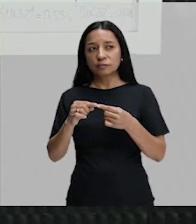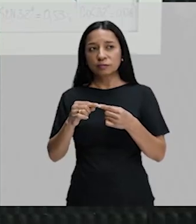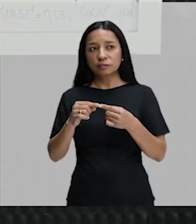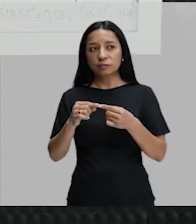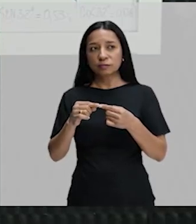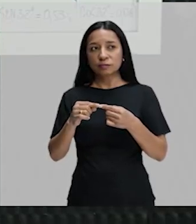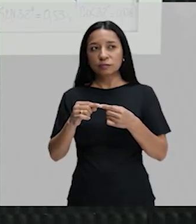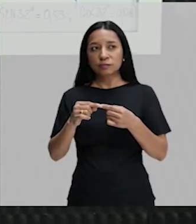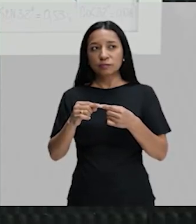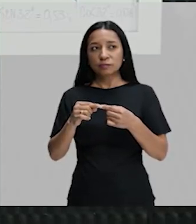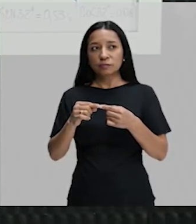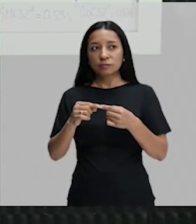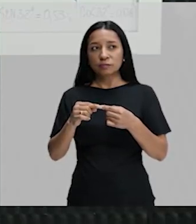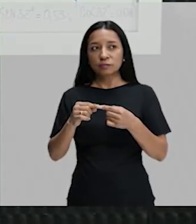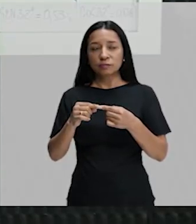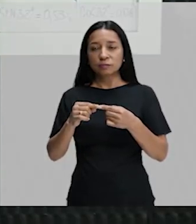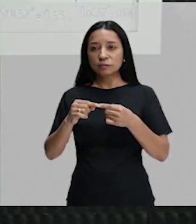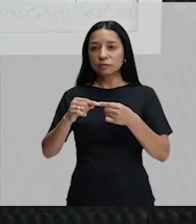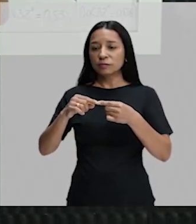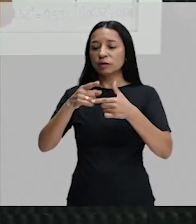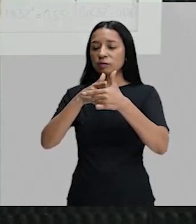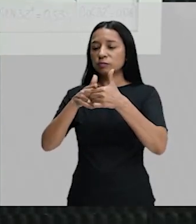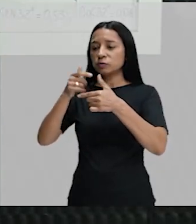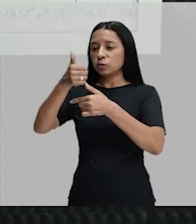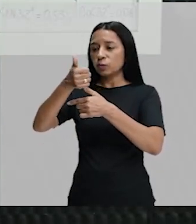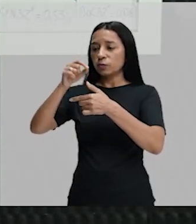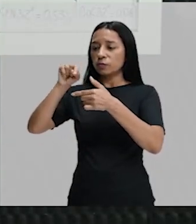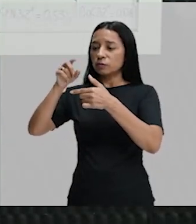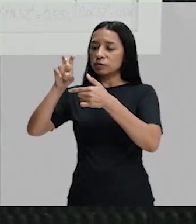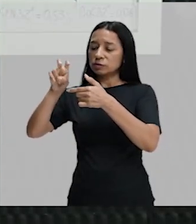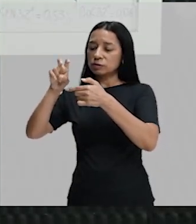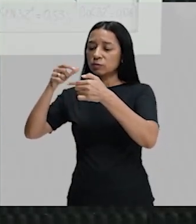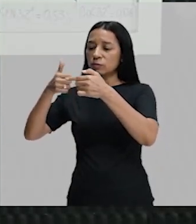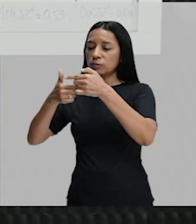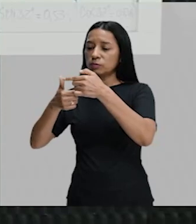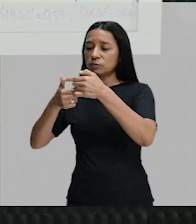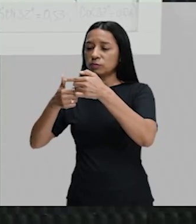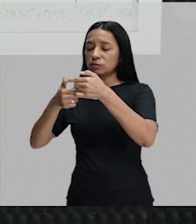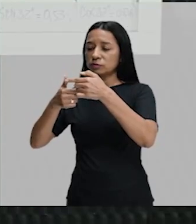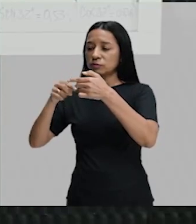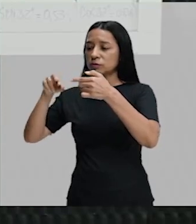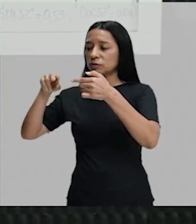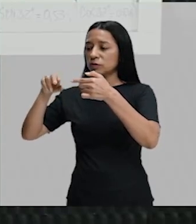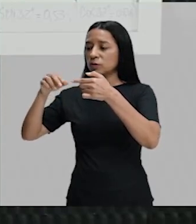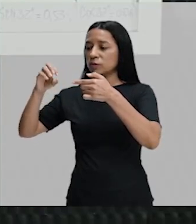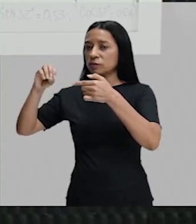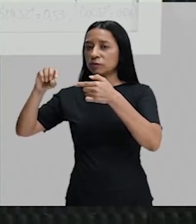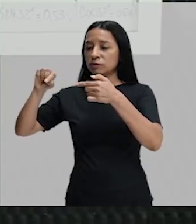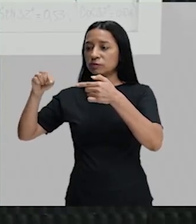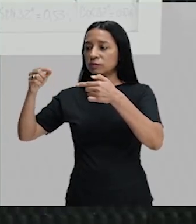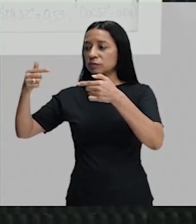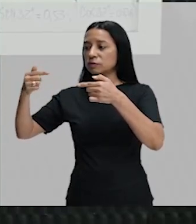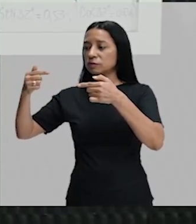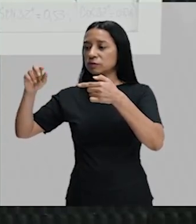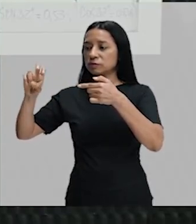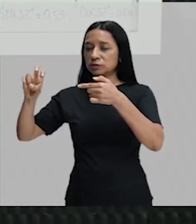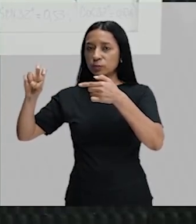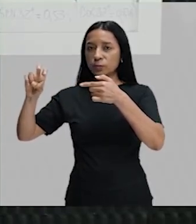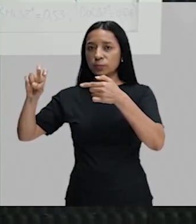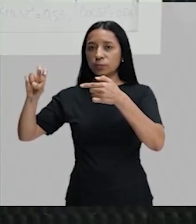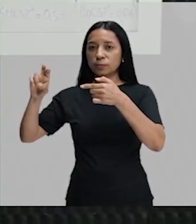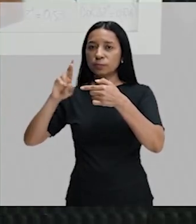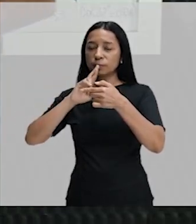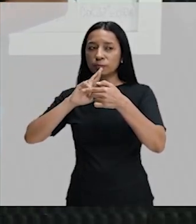2. 1,5 por 2. Se eu fizer isso, você vai encontrar 0,75 como